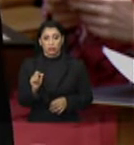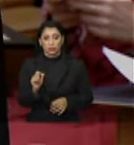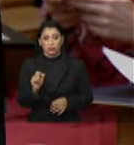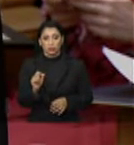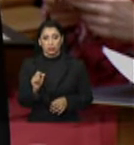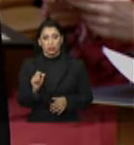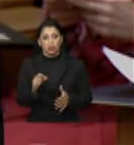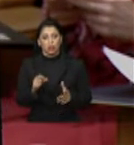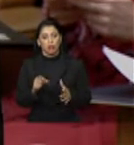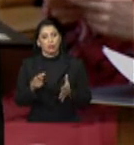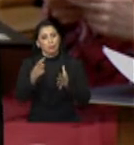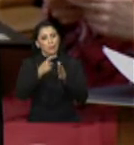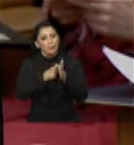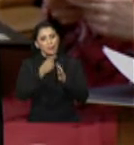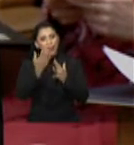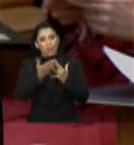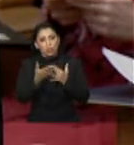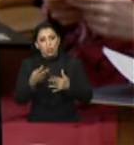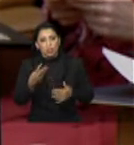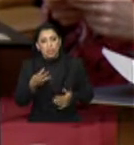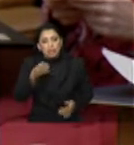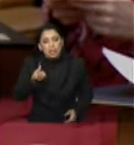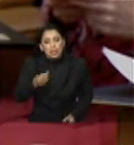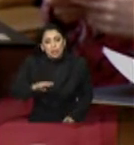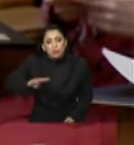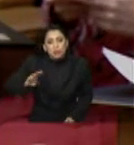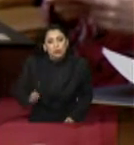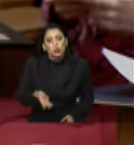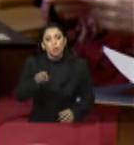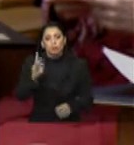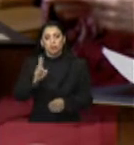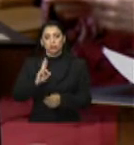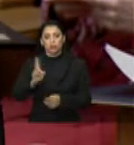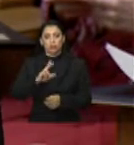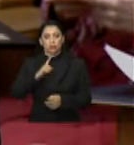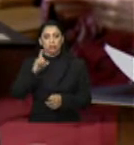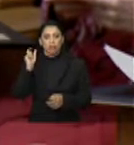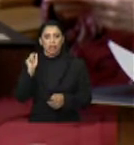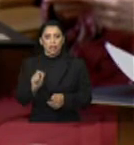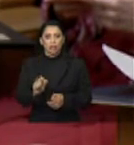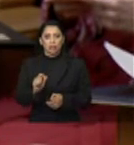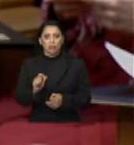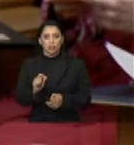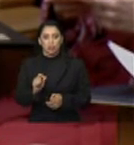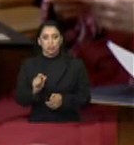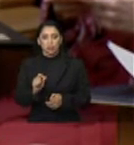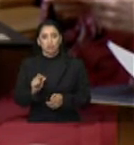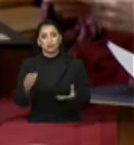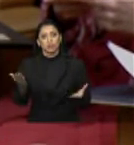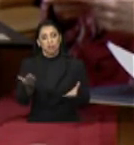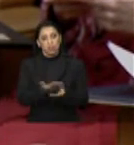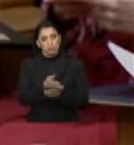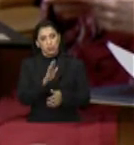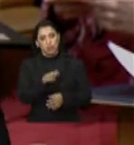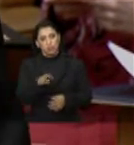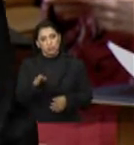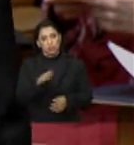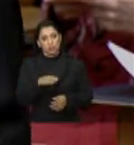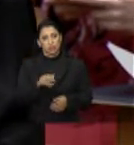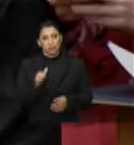um precatório de 36 milhões de reais injustamente porque essa ação rescisória estava pendente